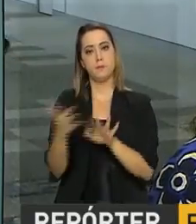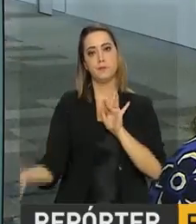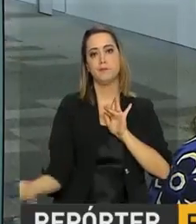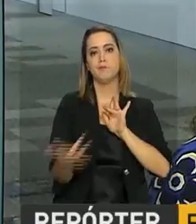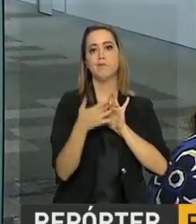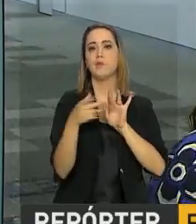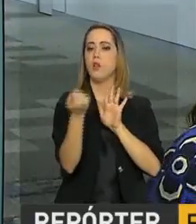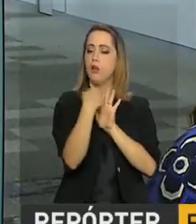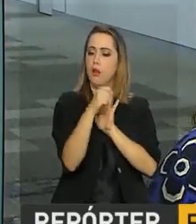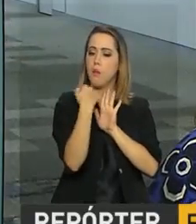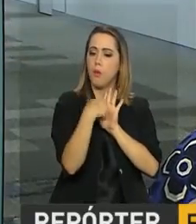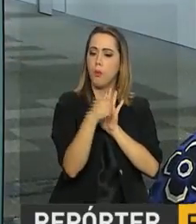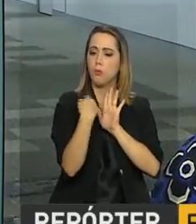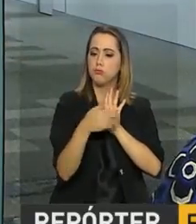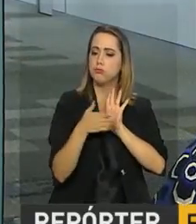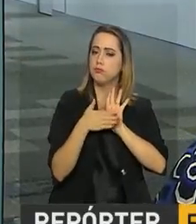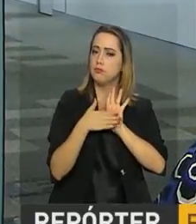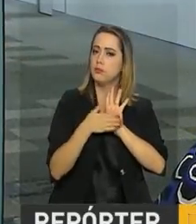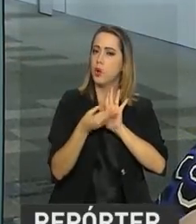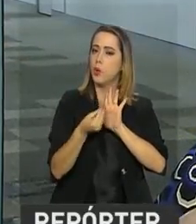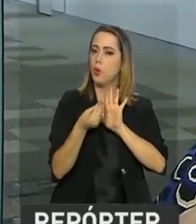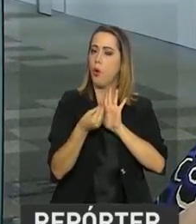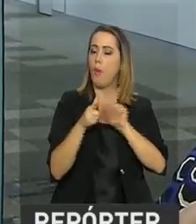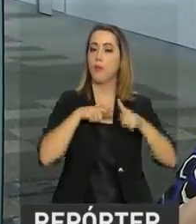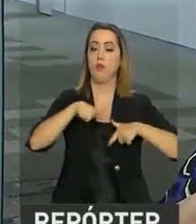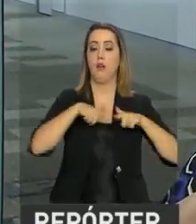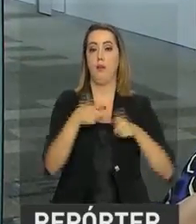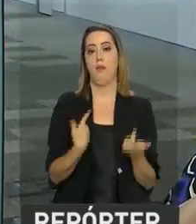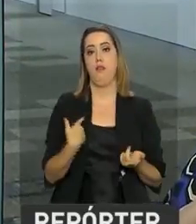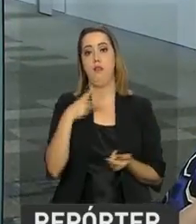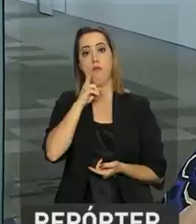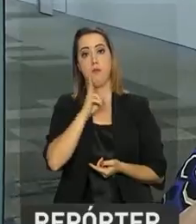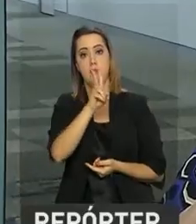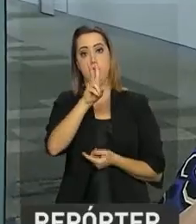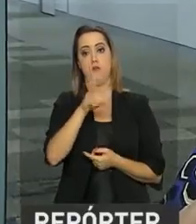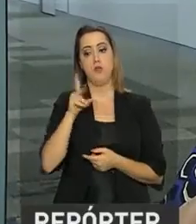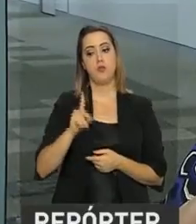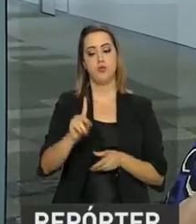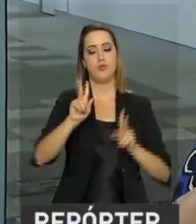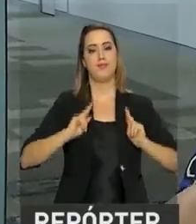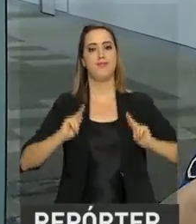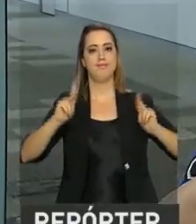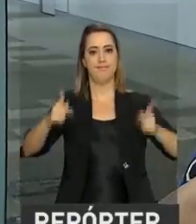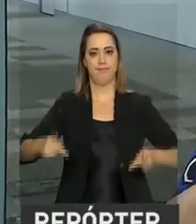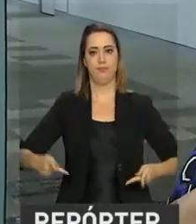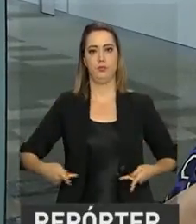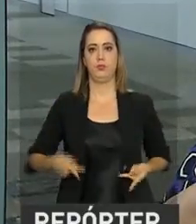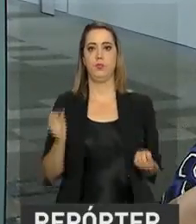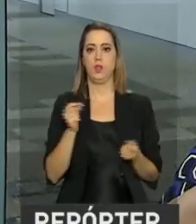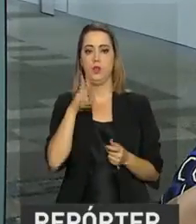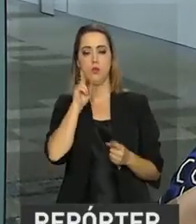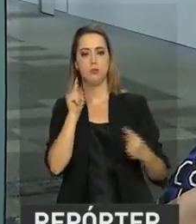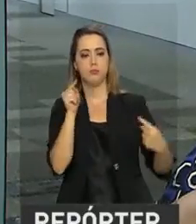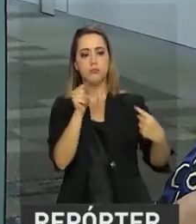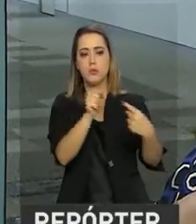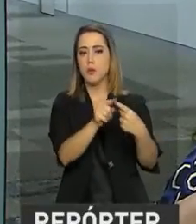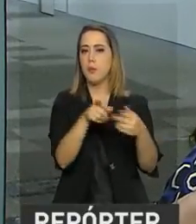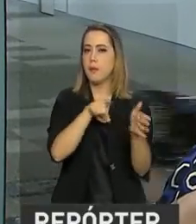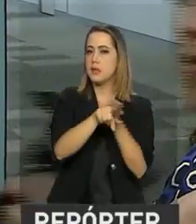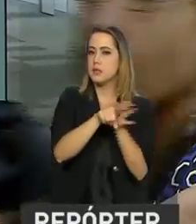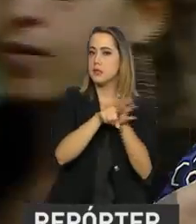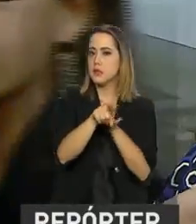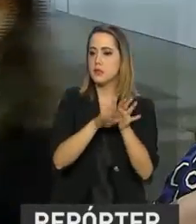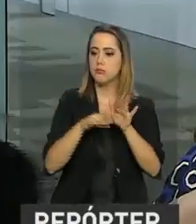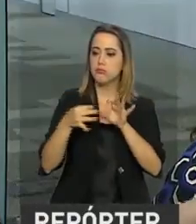de ação, a fim de que a ótica dos direitos humanos seja o foco da pesquisa,